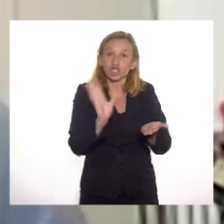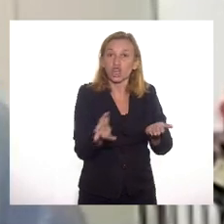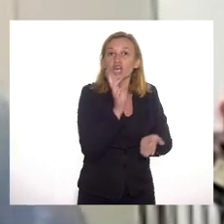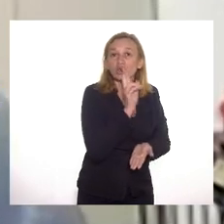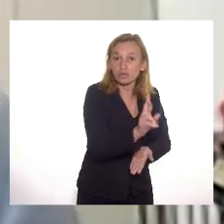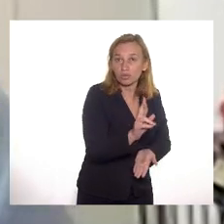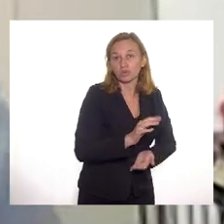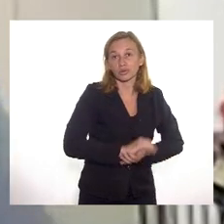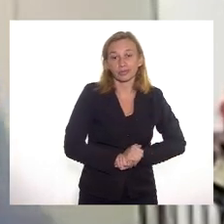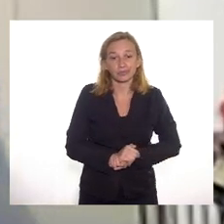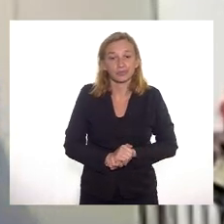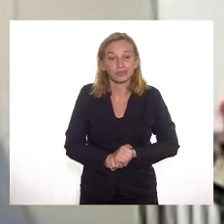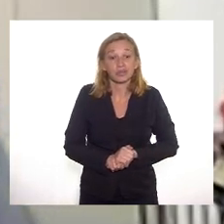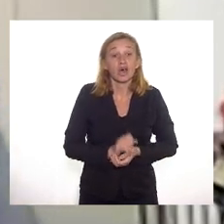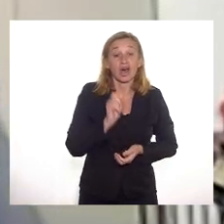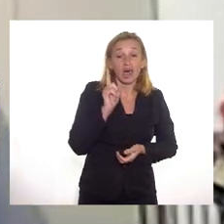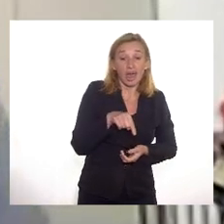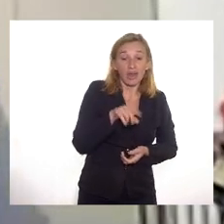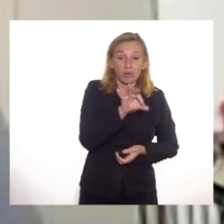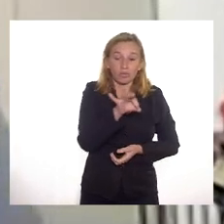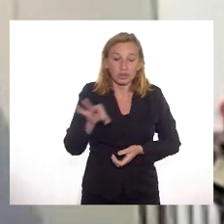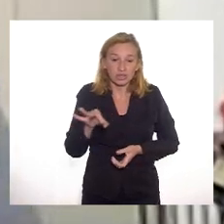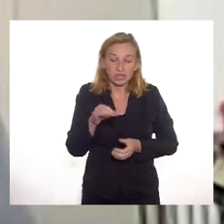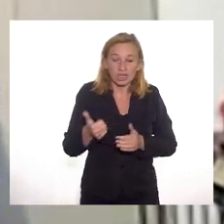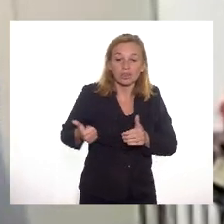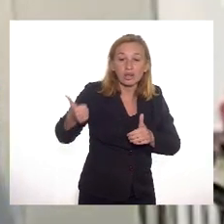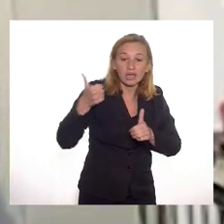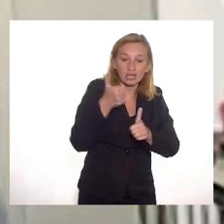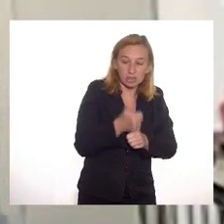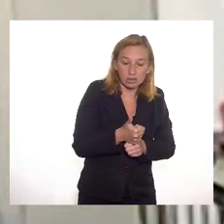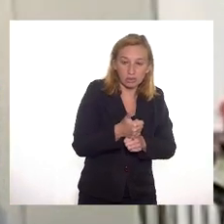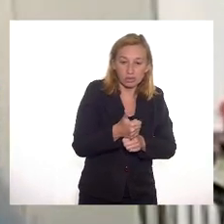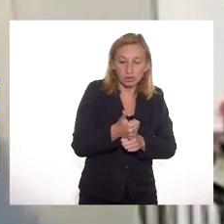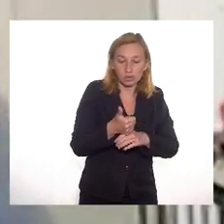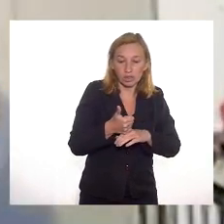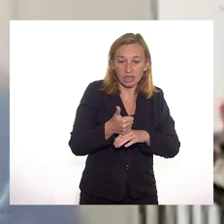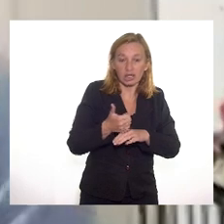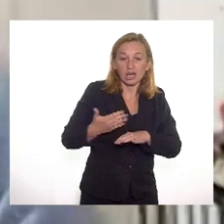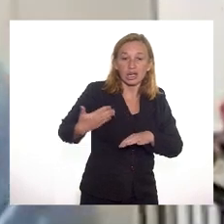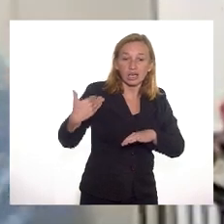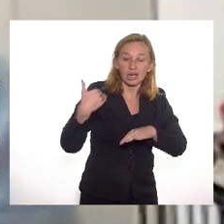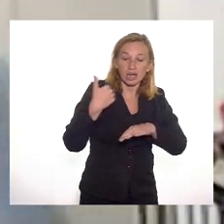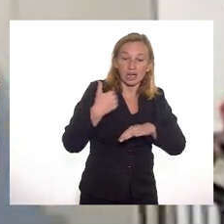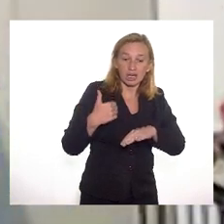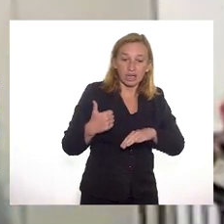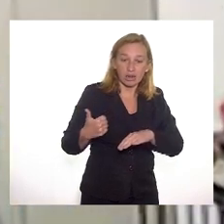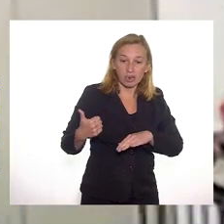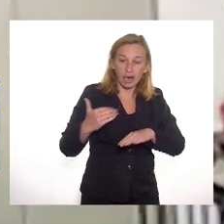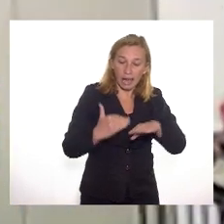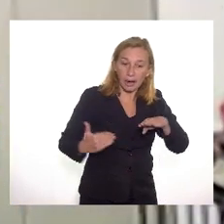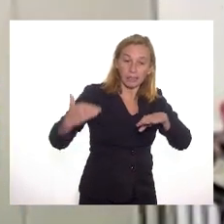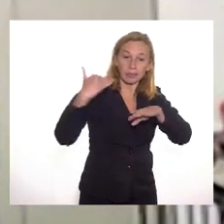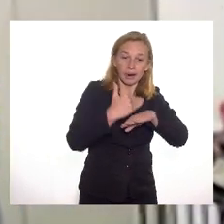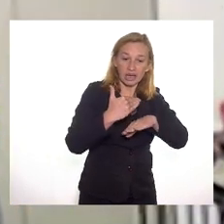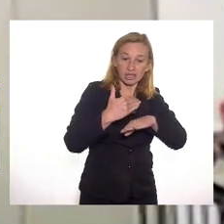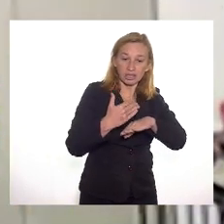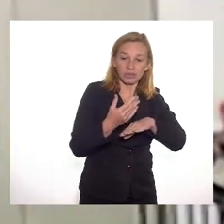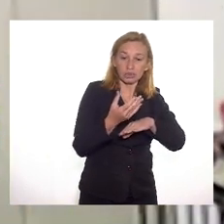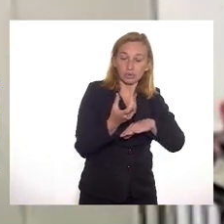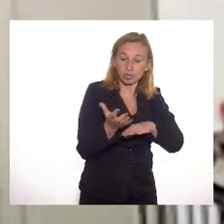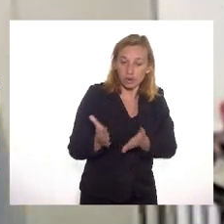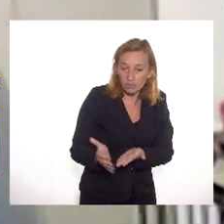questão. É um percentual em cima do recurso extra, em cima do que se está projetado de arrecadar,